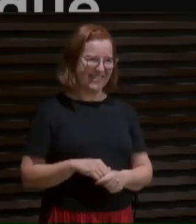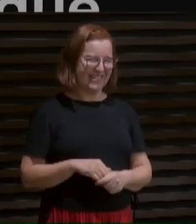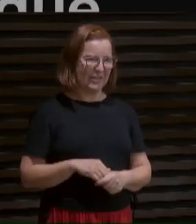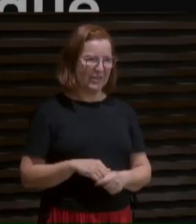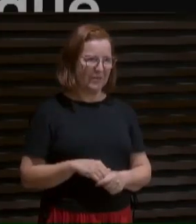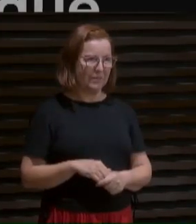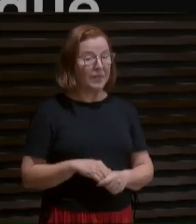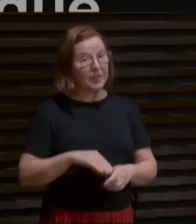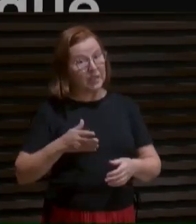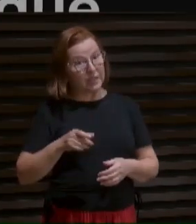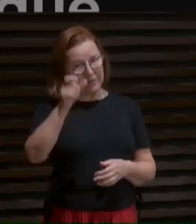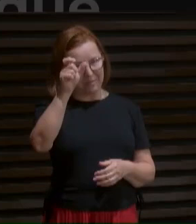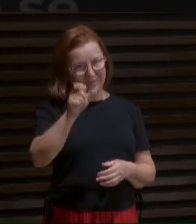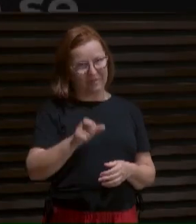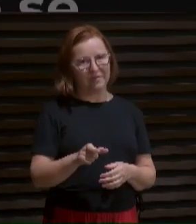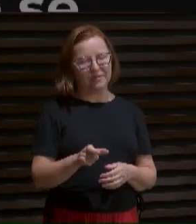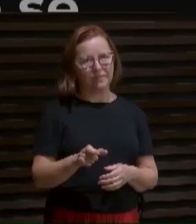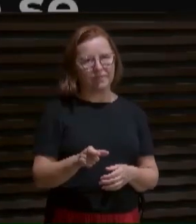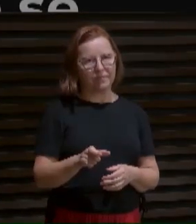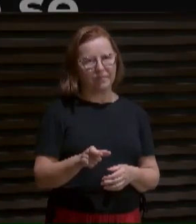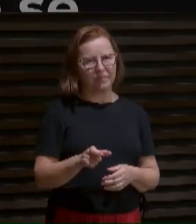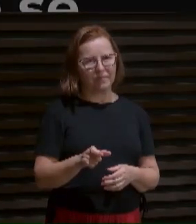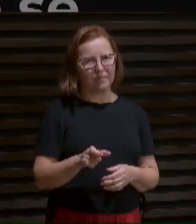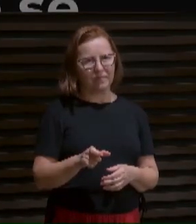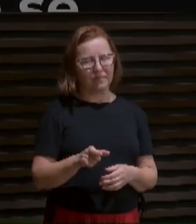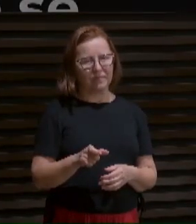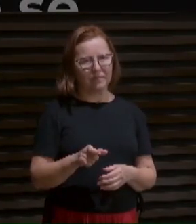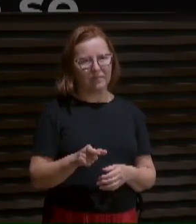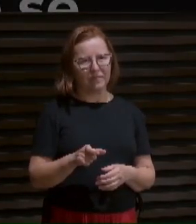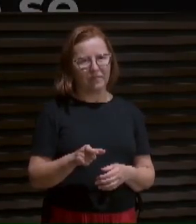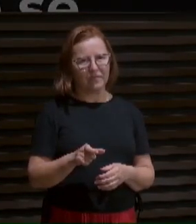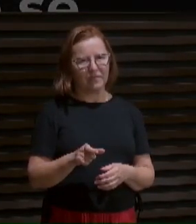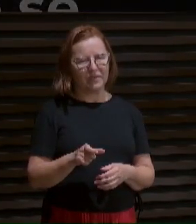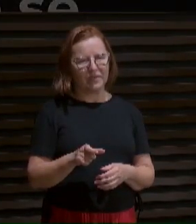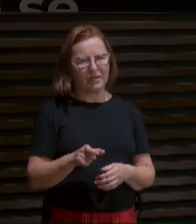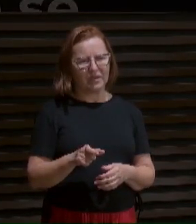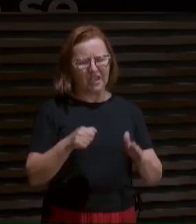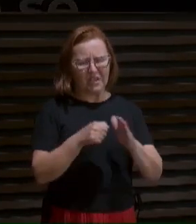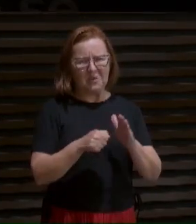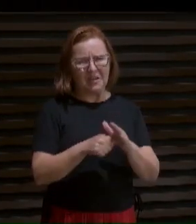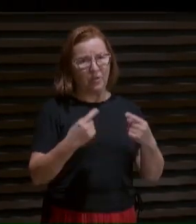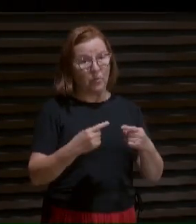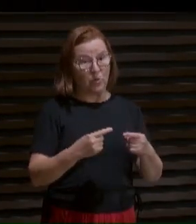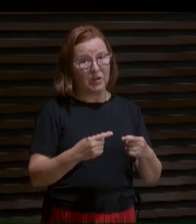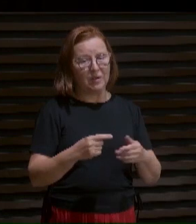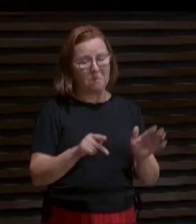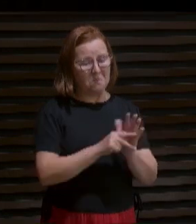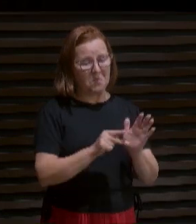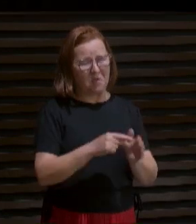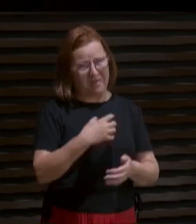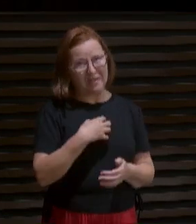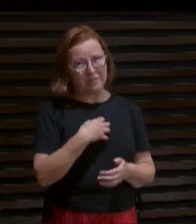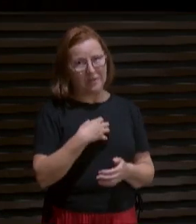E aquela pessoa que se debatia com os seus sentimentos, porque nós temos um problema tremendo com os